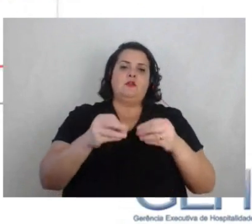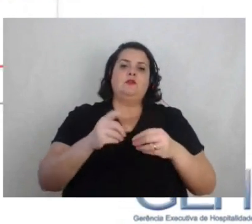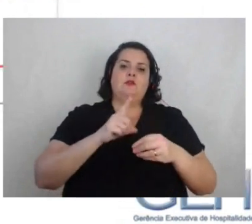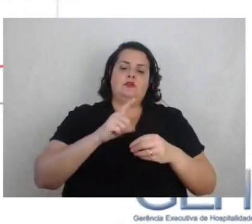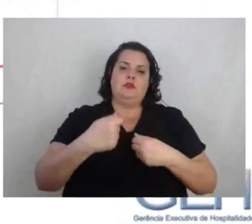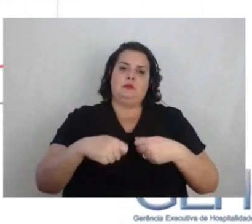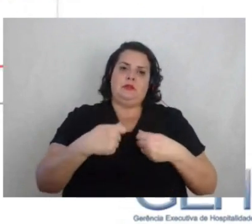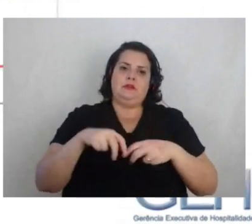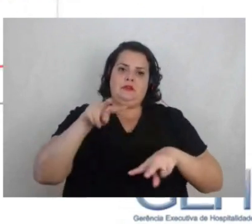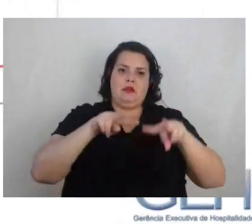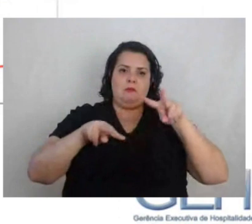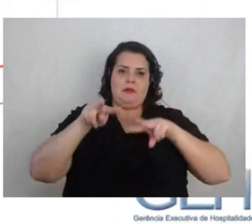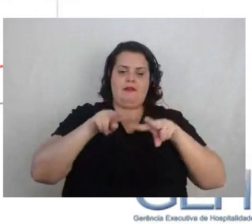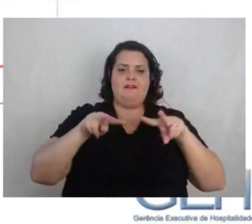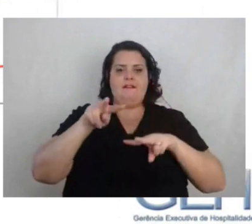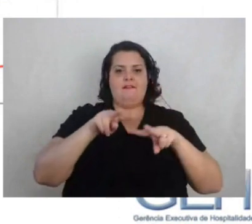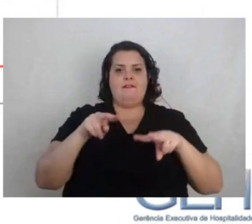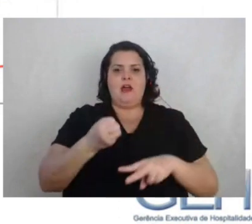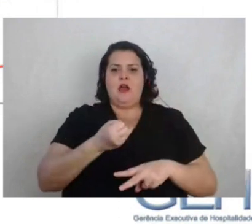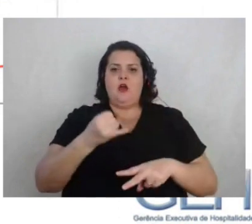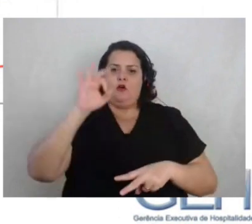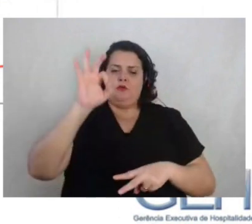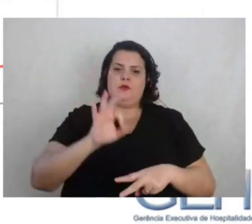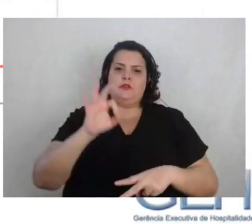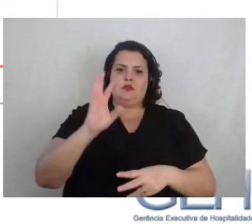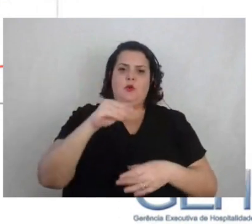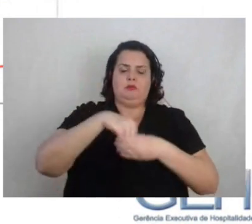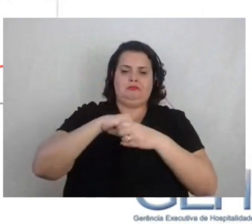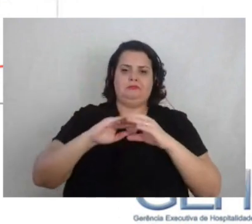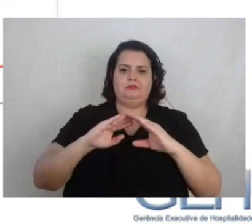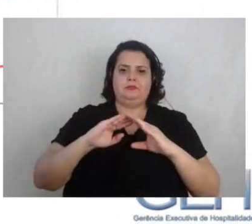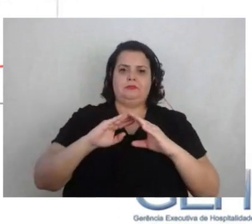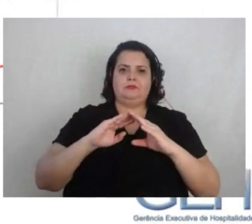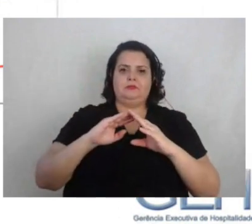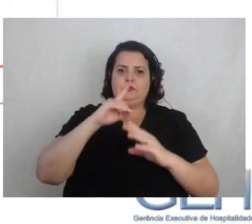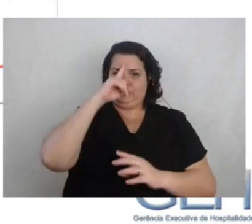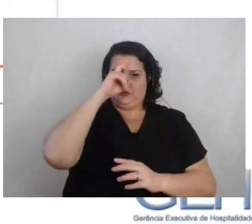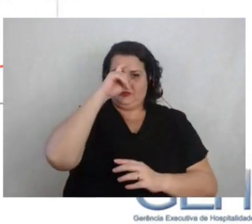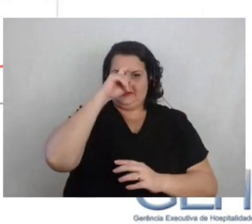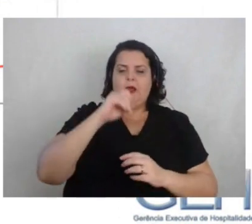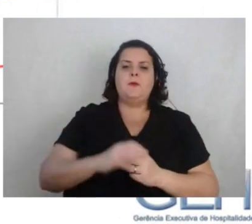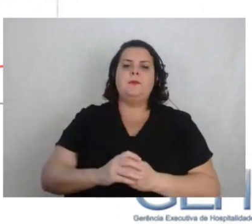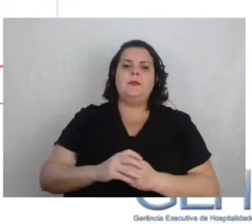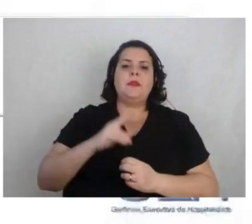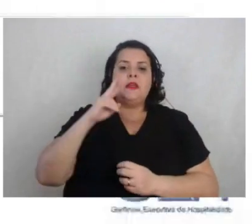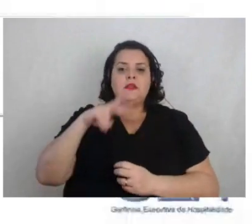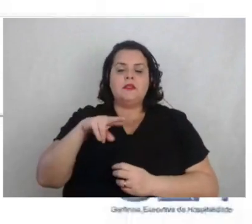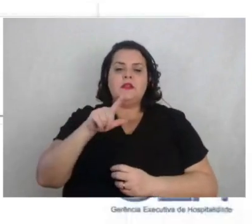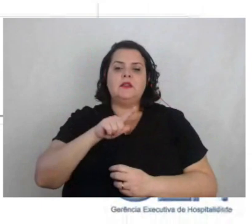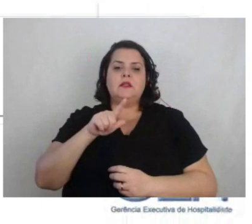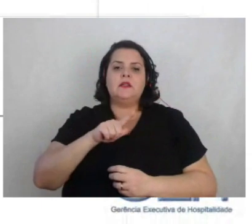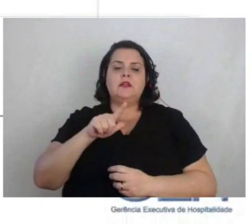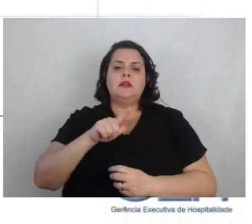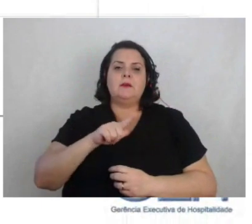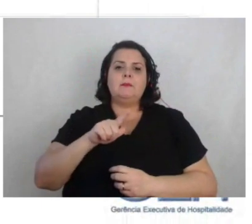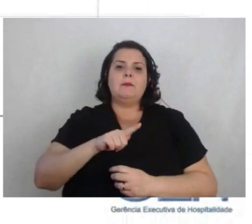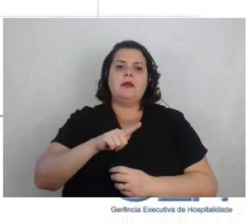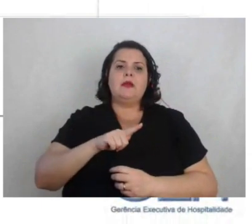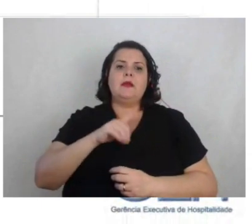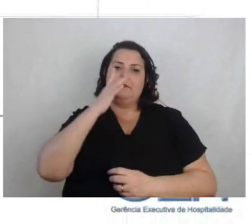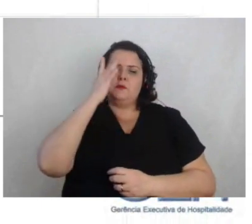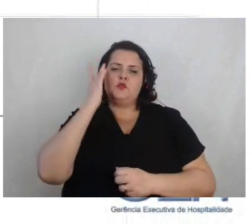Estado. Esse aqui é o crescimento dos casos mais leves até os casos mais graves.